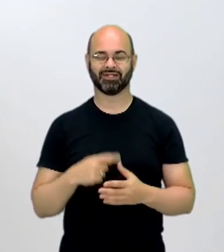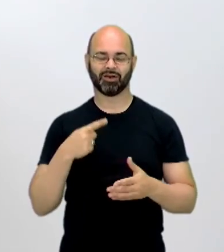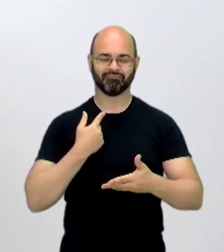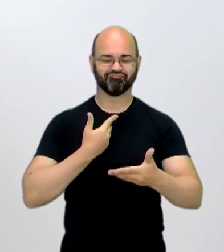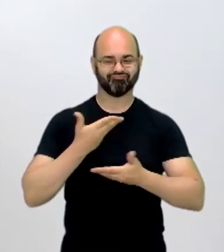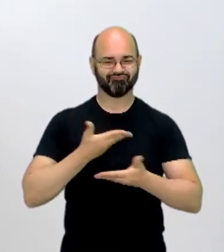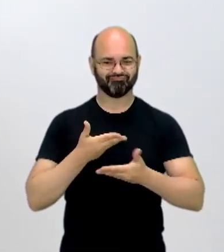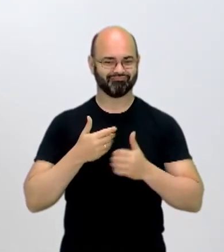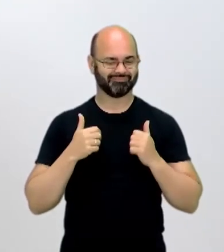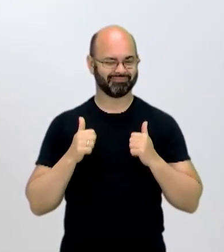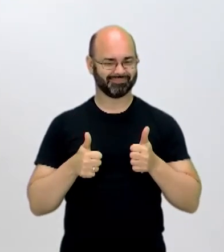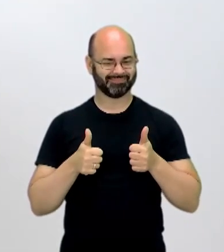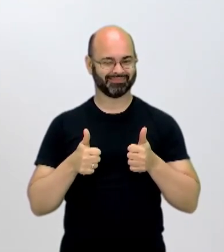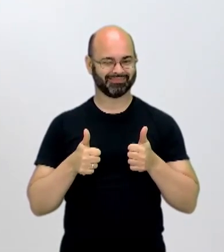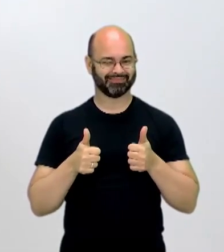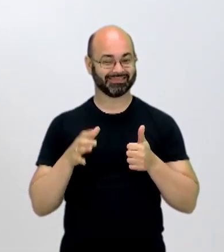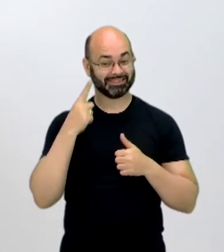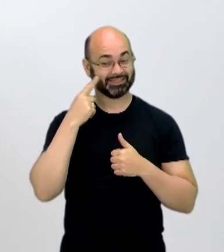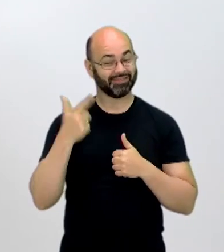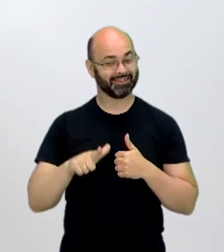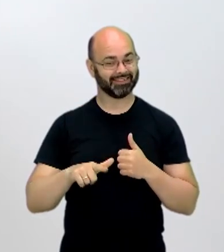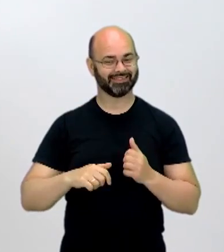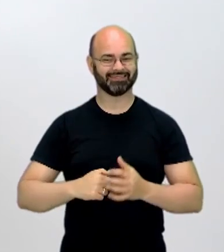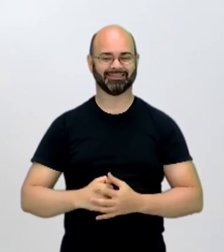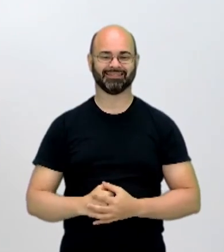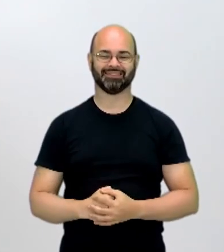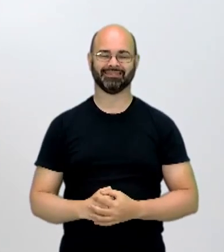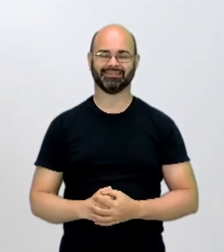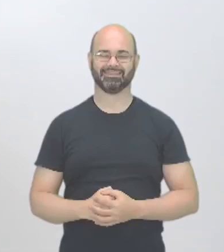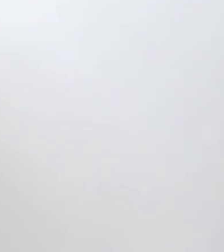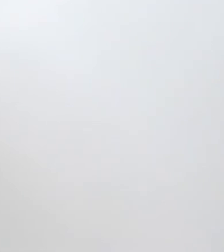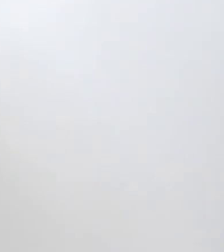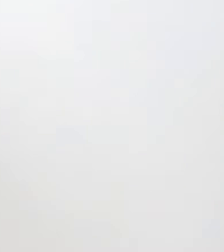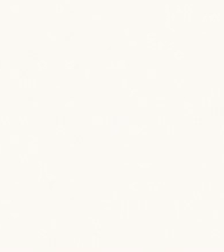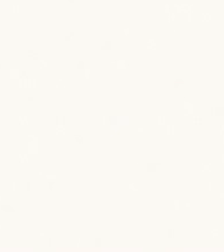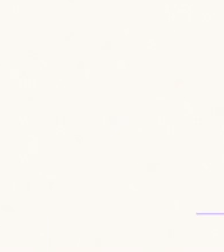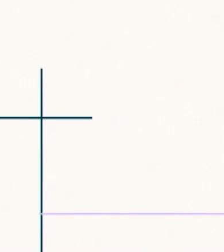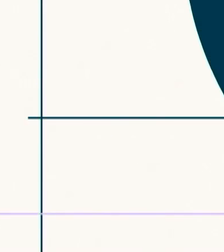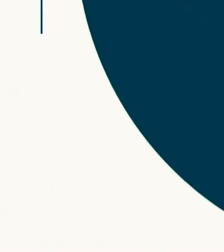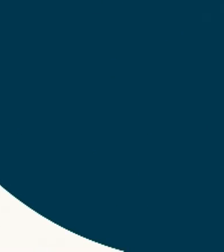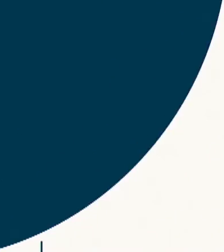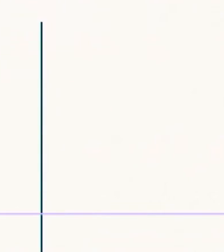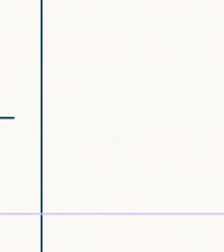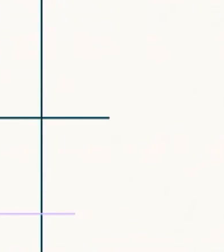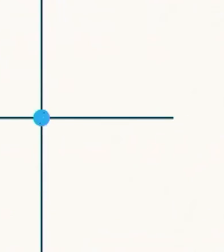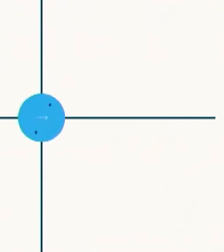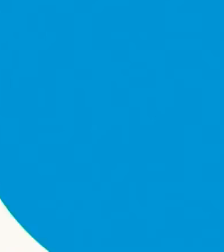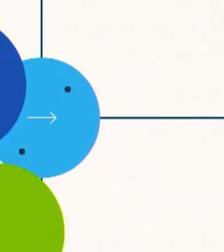interação. Alright? See you soon.